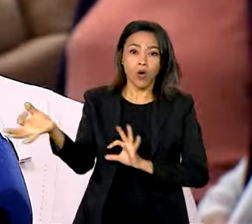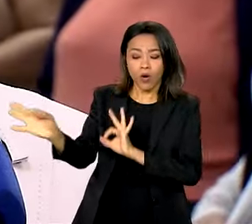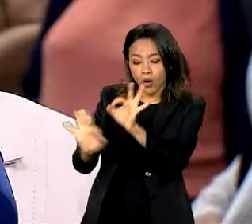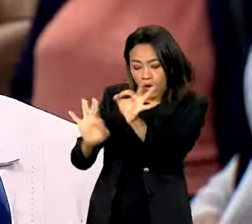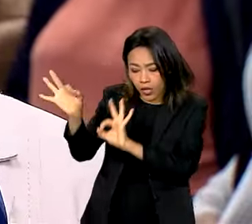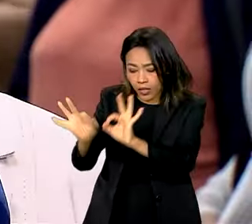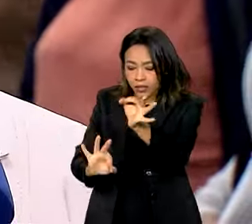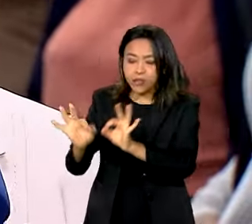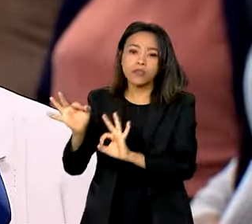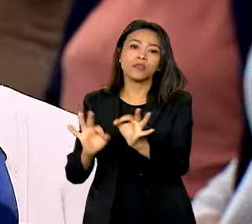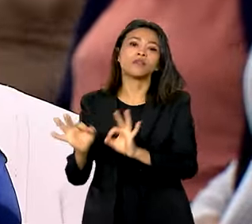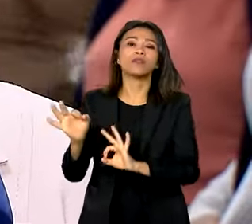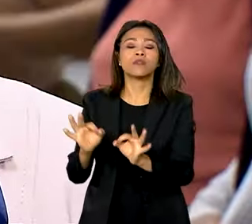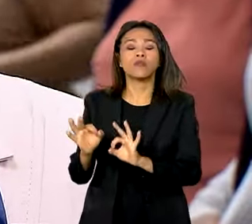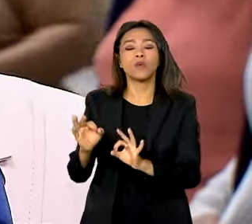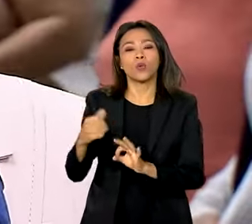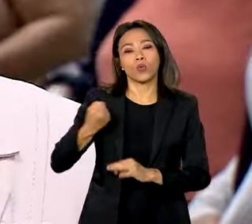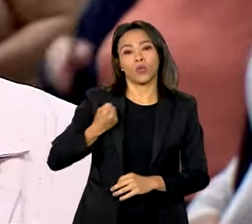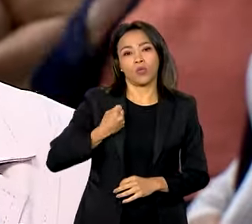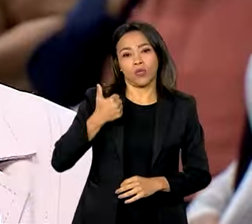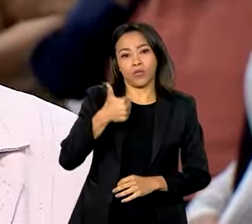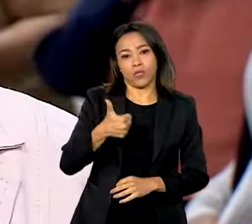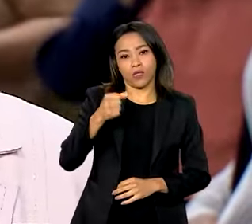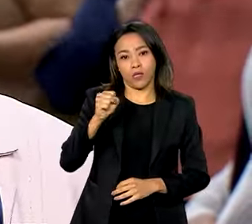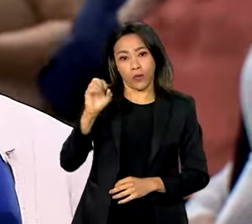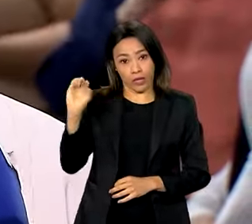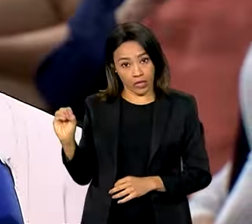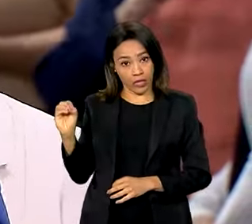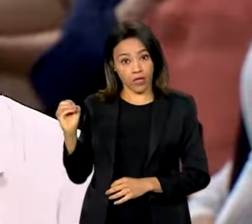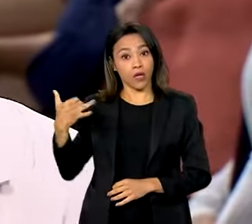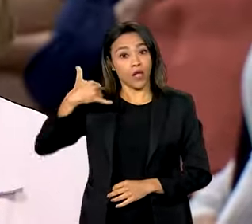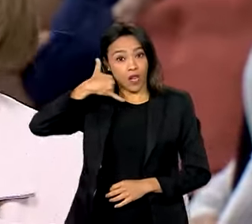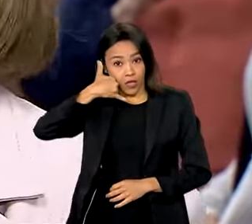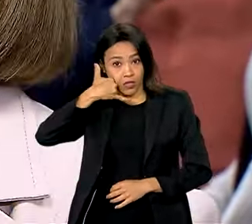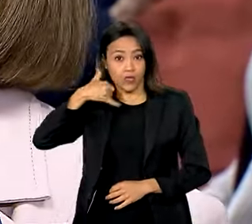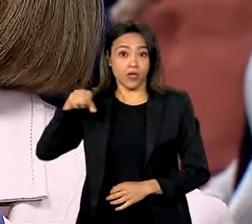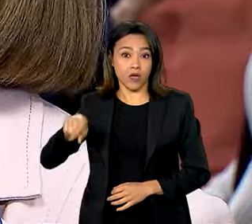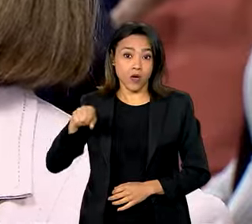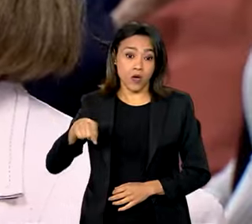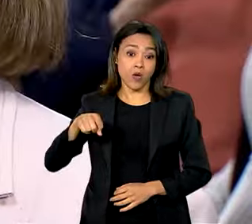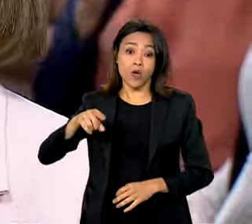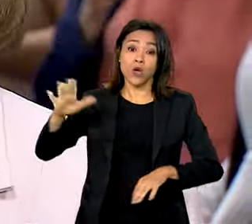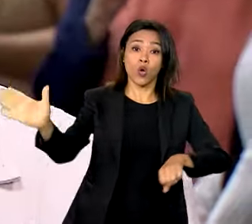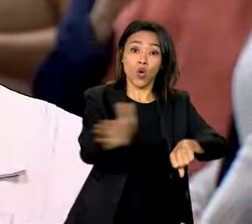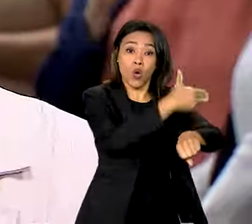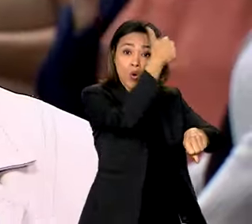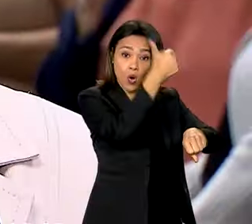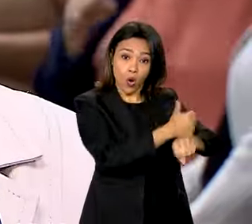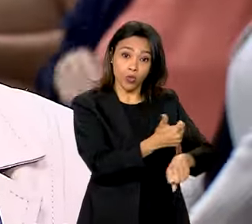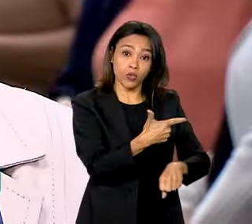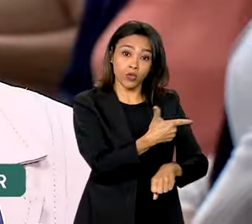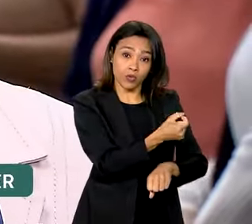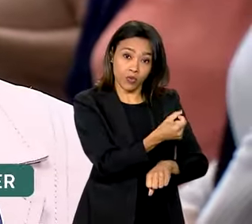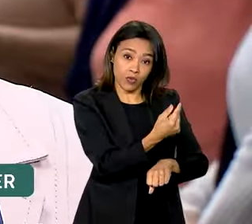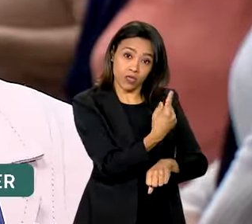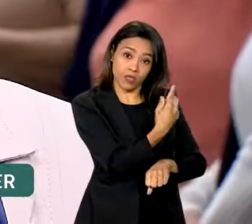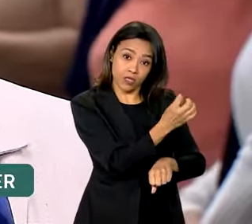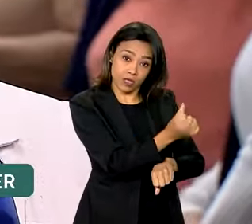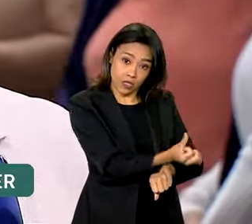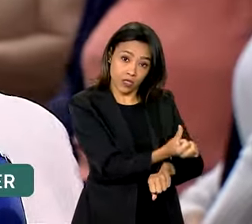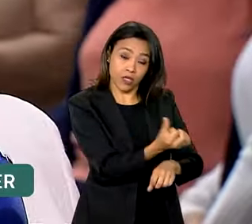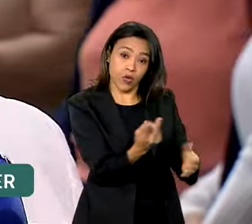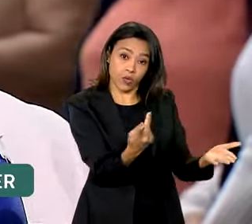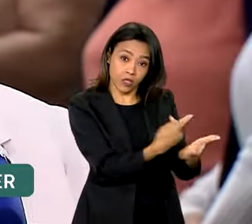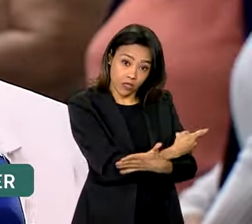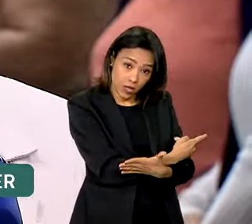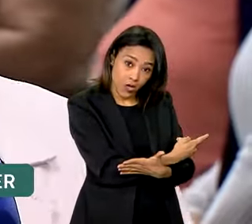do 180, né? Com o golpe em 2016, nós se